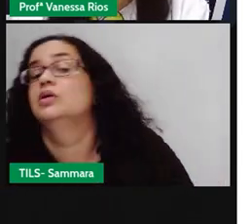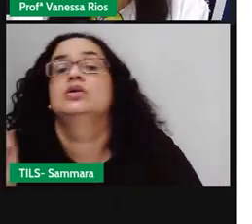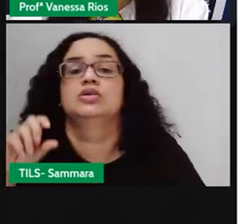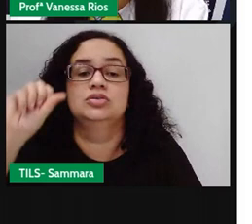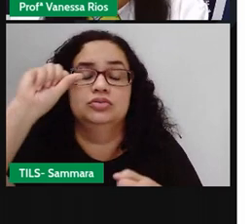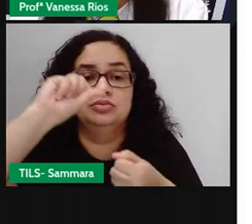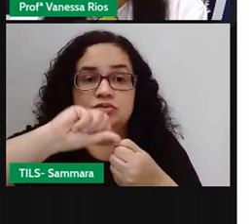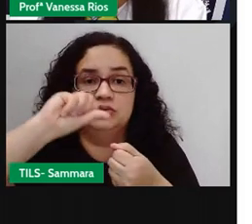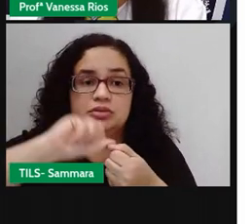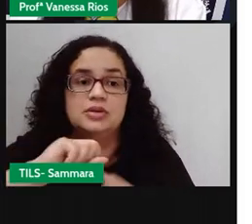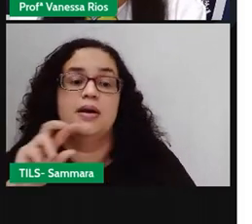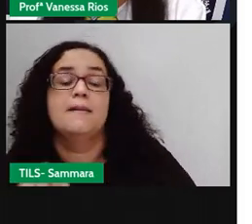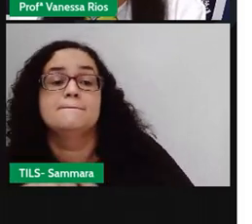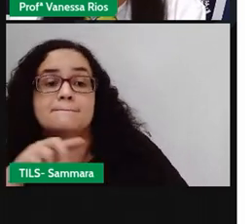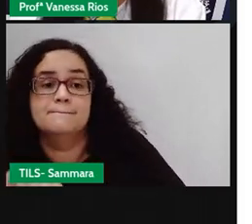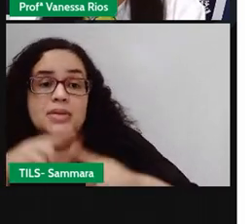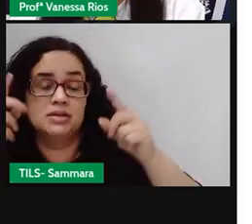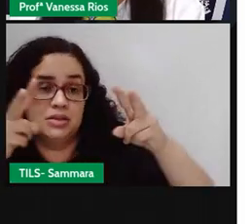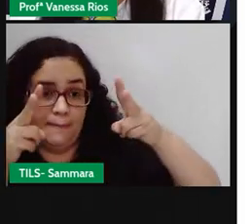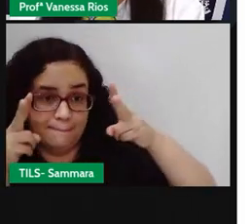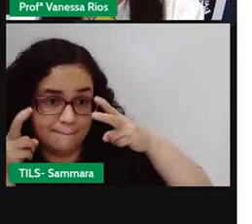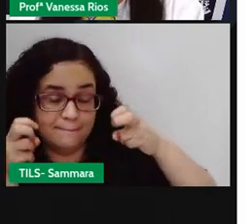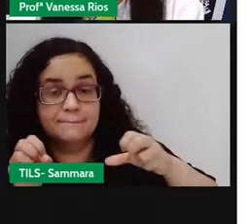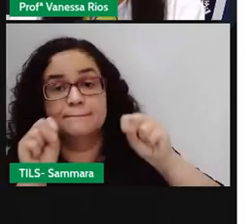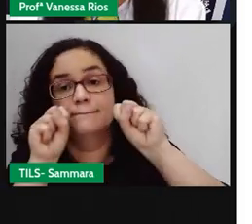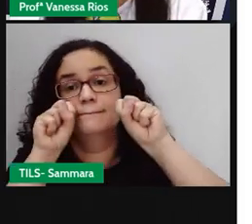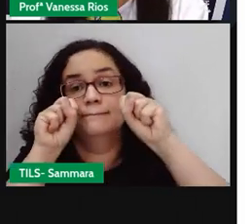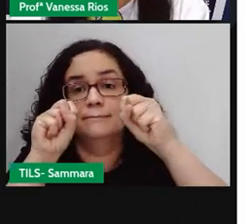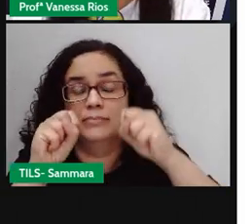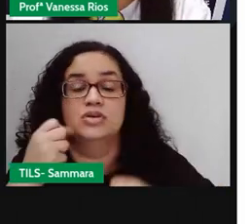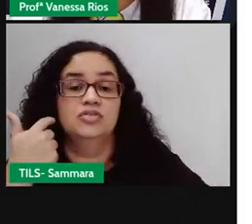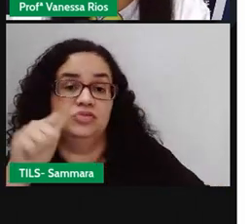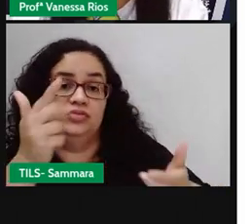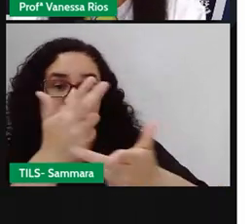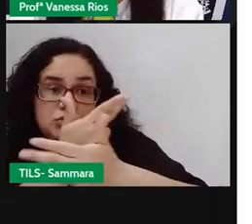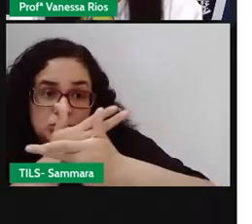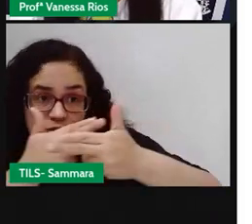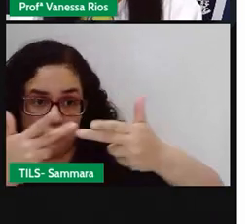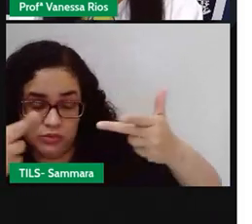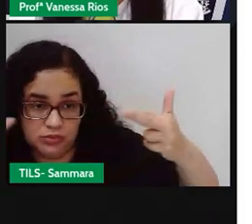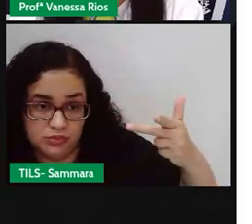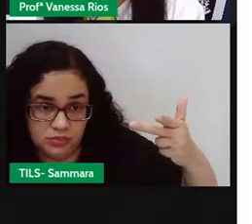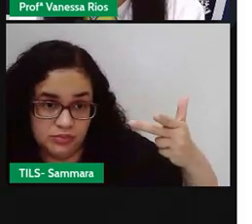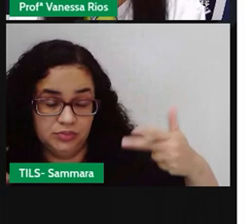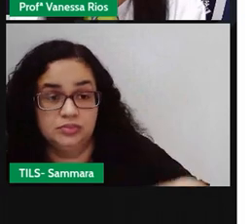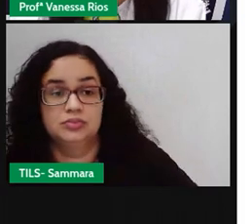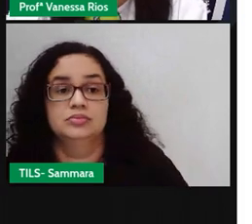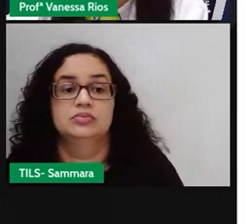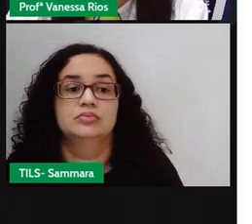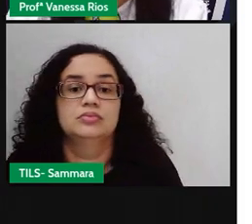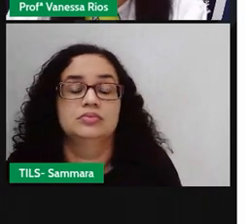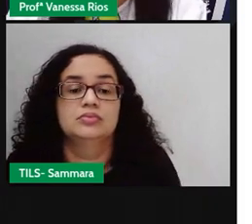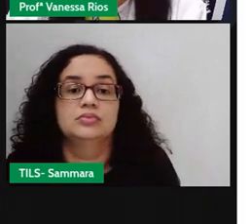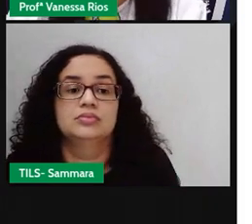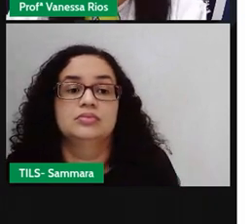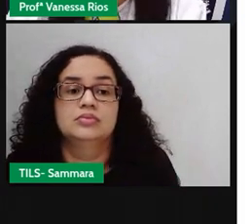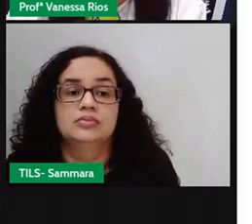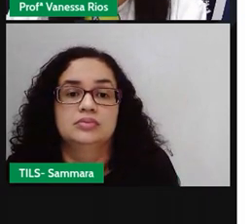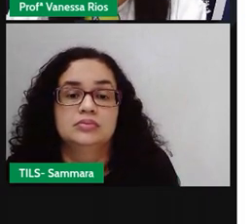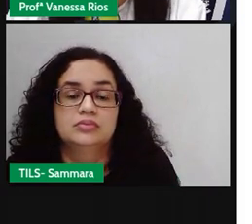são feitos, mas perceber também que eles possuem na sua variedade, na sua diversidade,